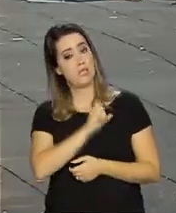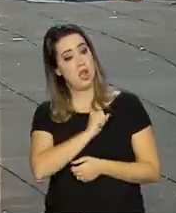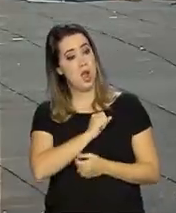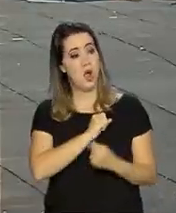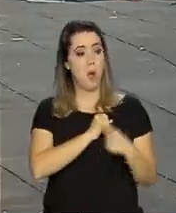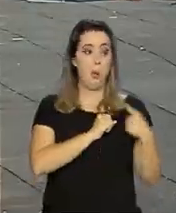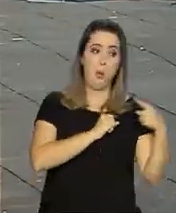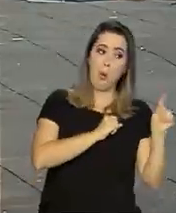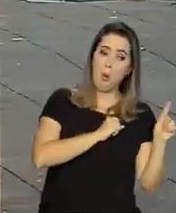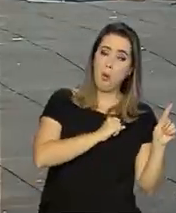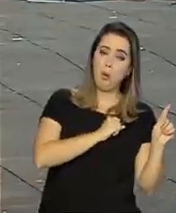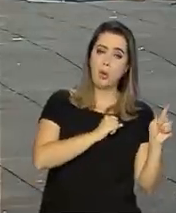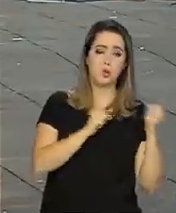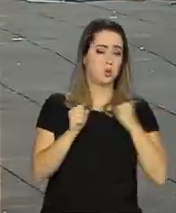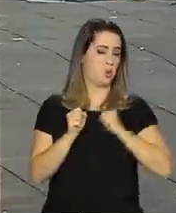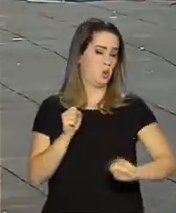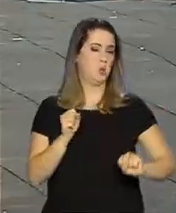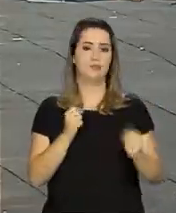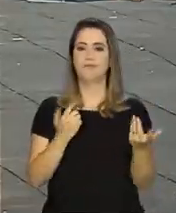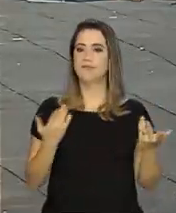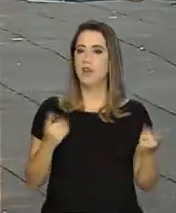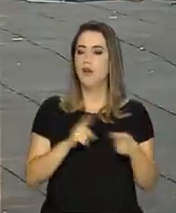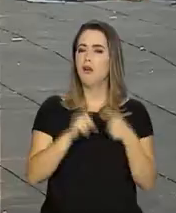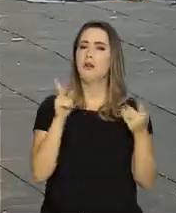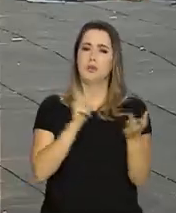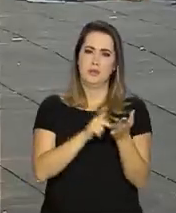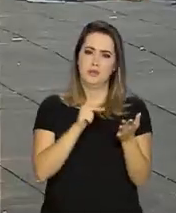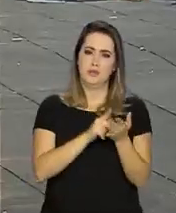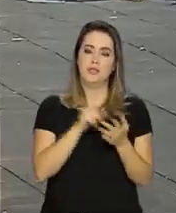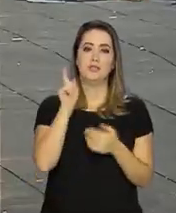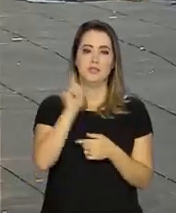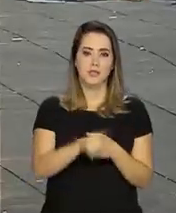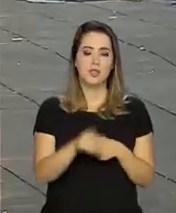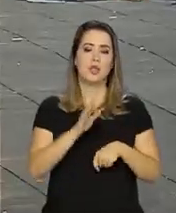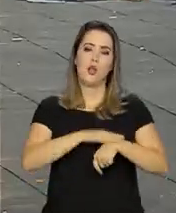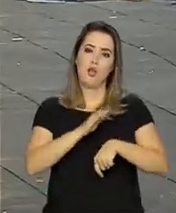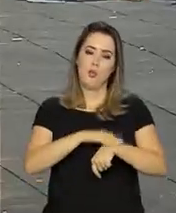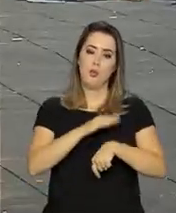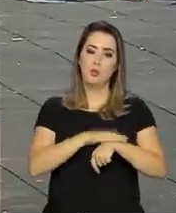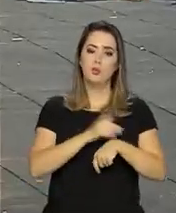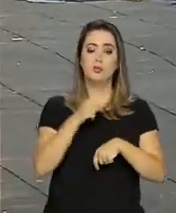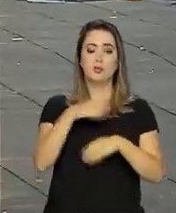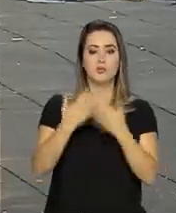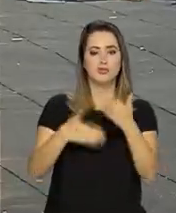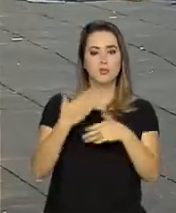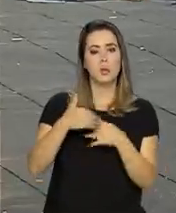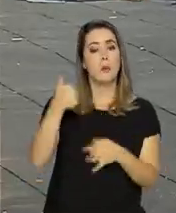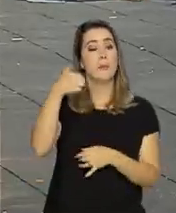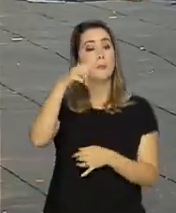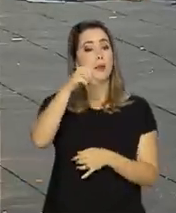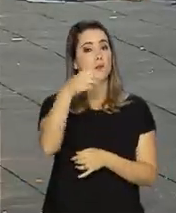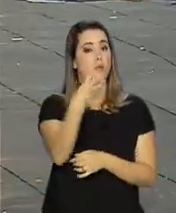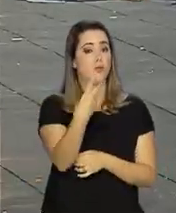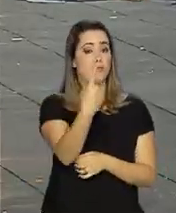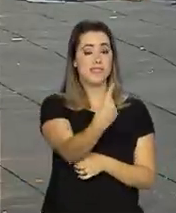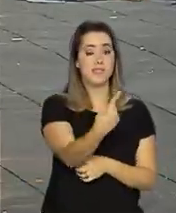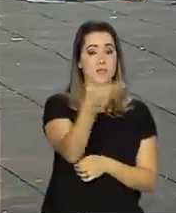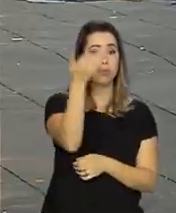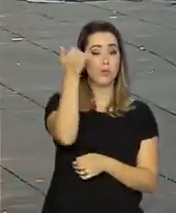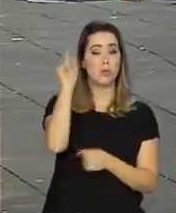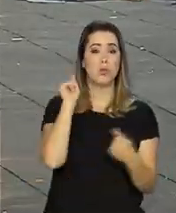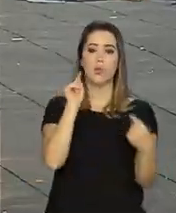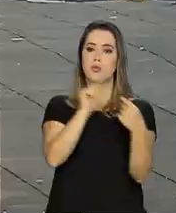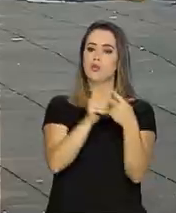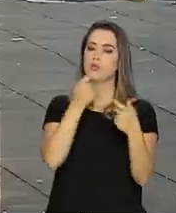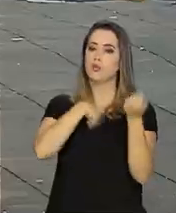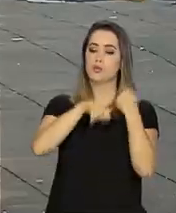outros odeiam, mas na verdade o horário de verão é adotado no país desde 1931, com o